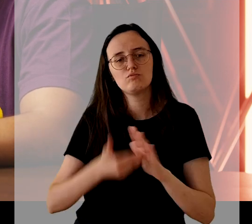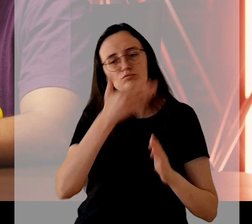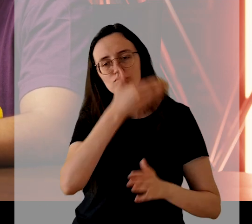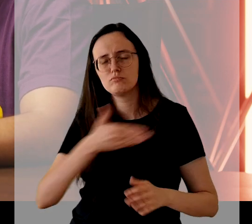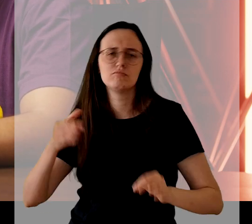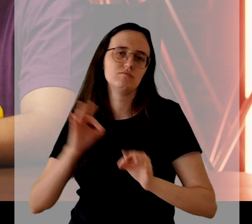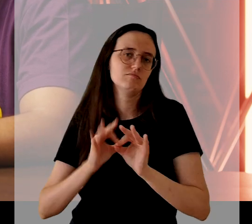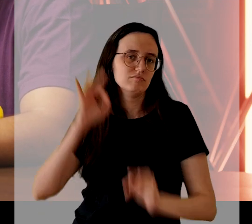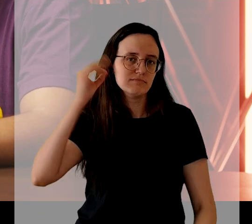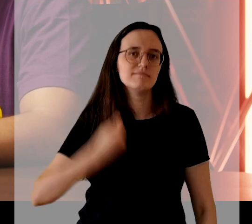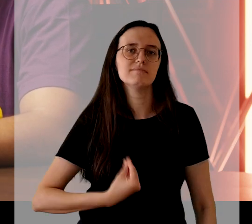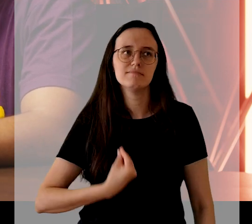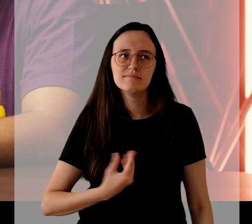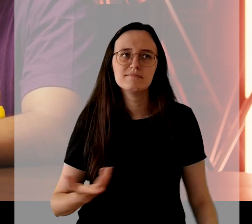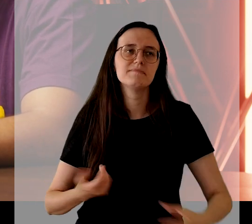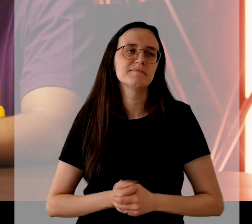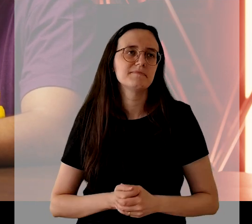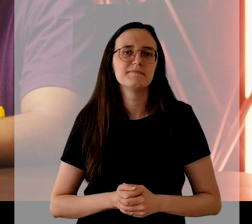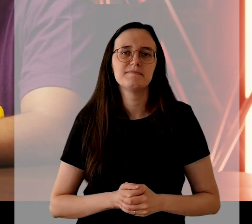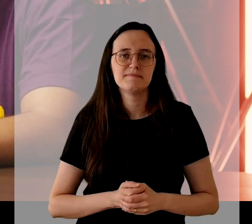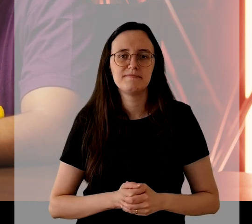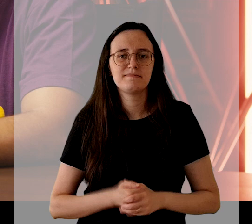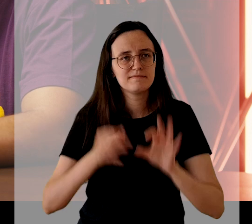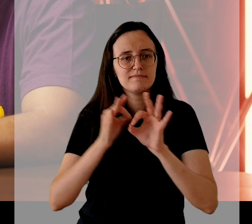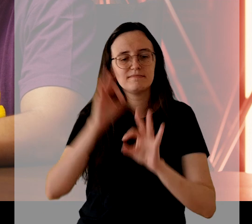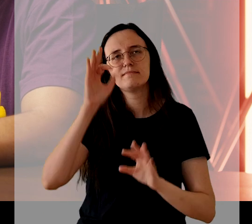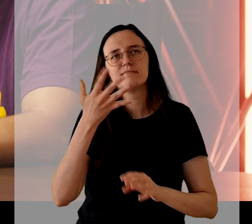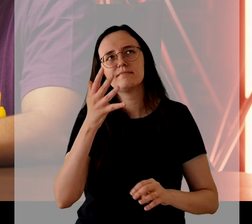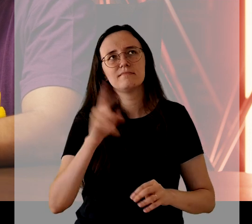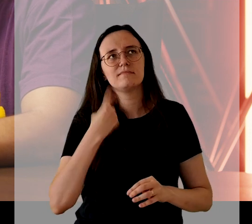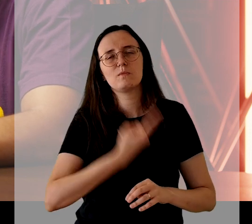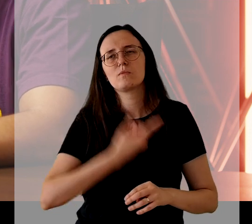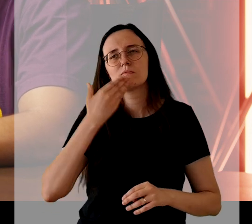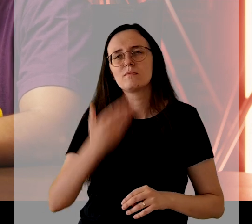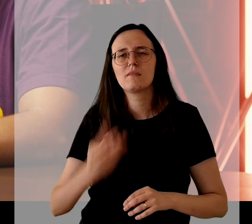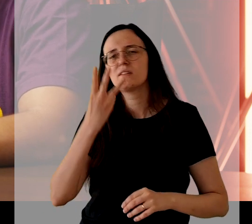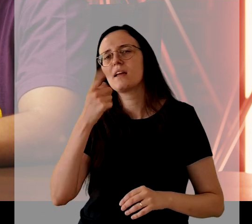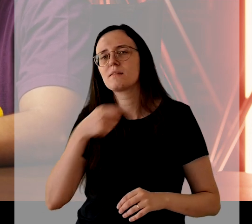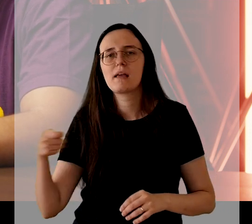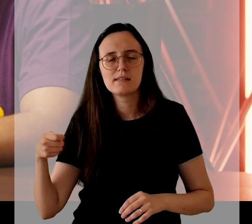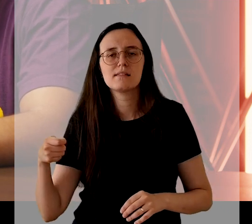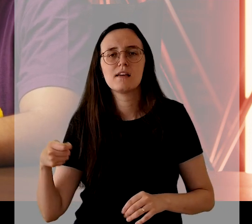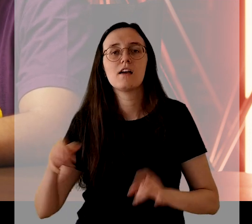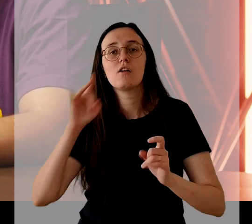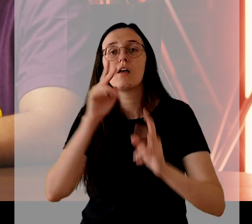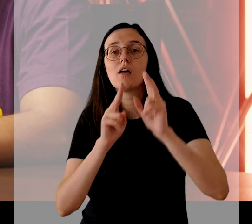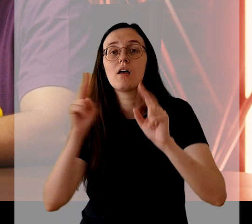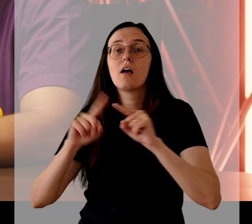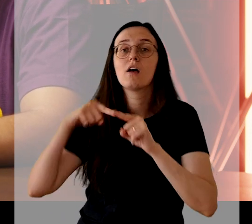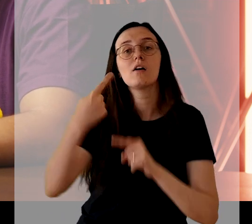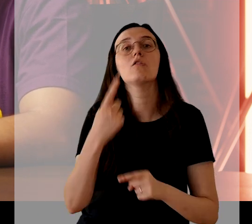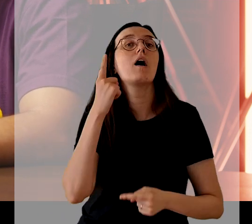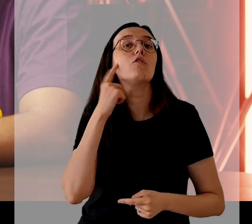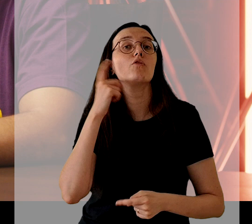do processo, que é extenso, tipo assim, num longa-metragem a gente geralmente pede pelo menos uns 3 meses para